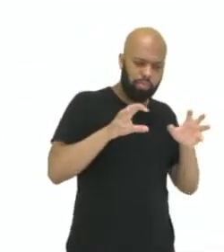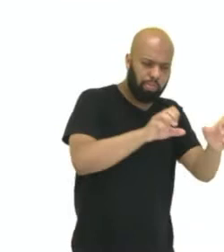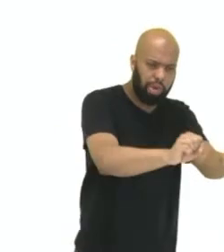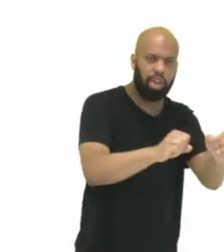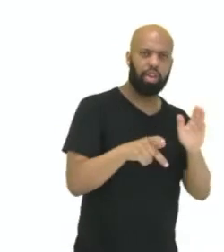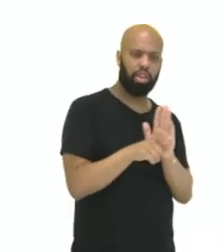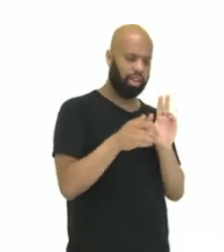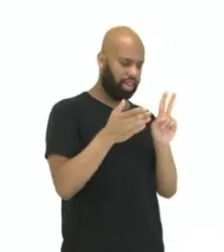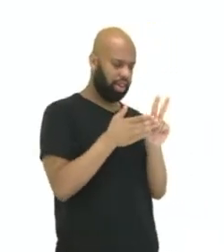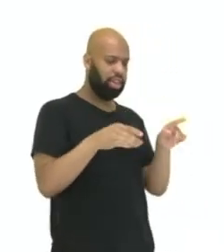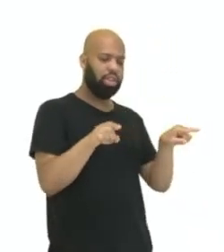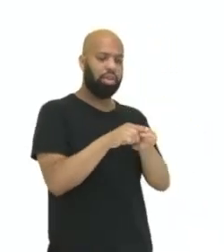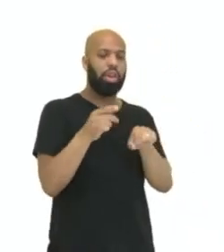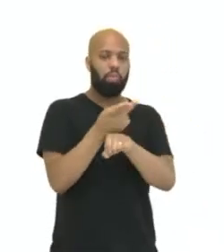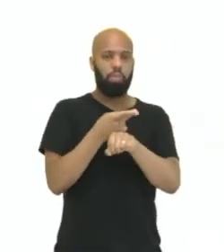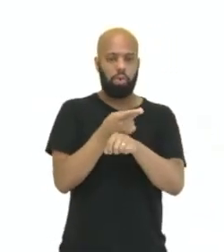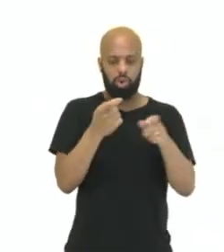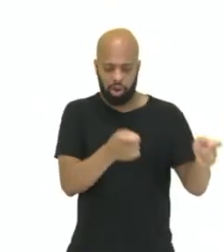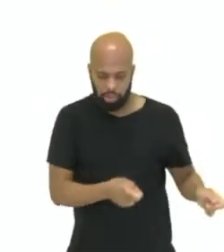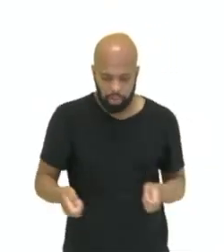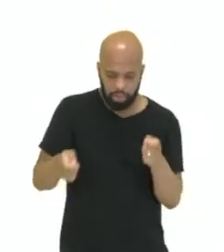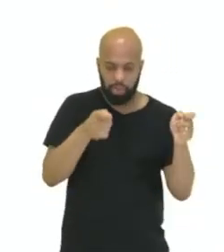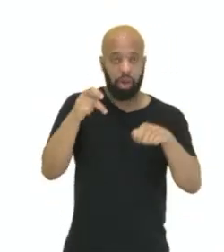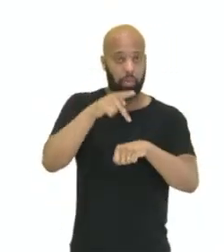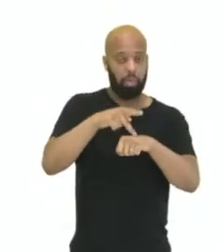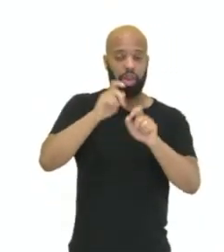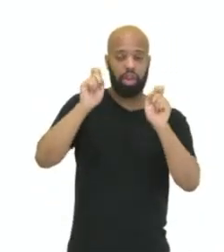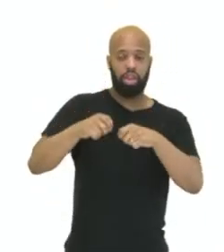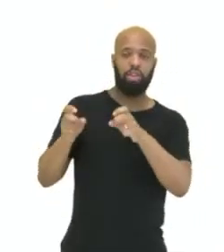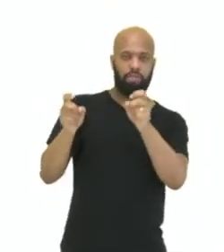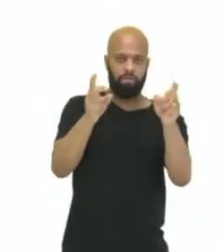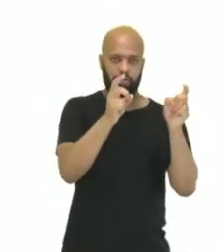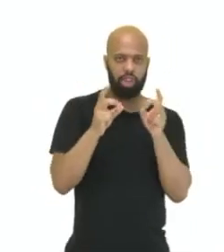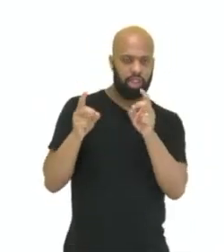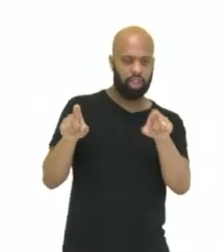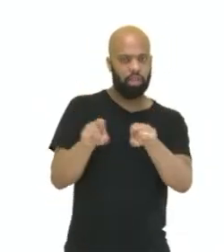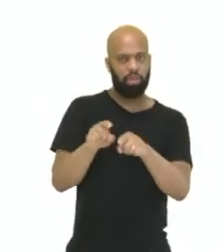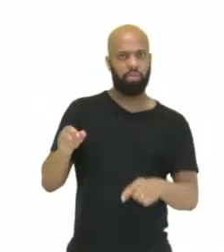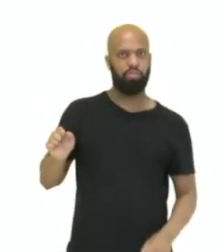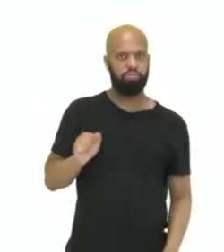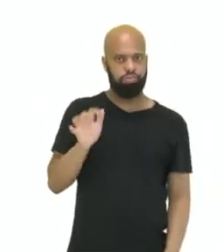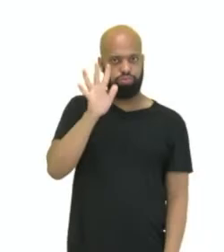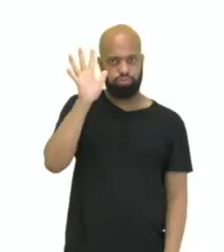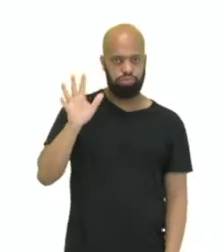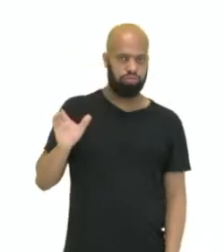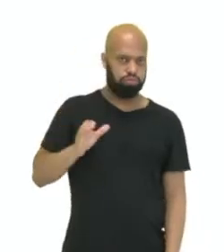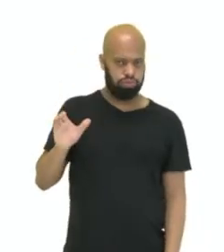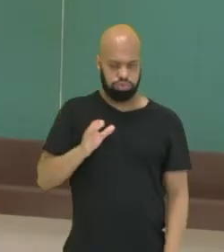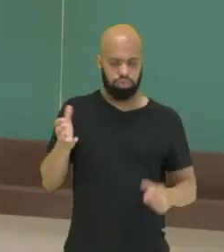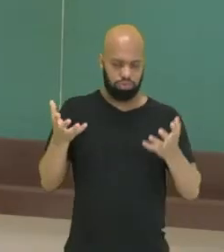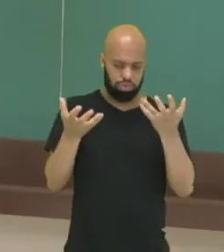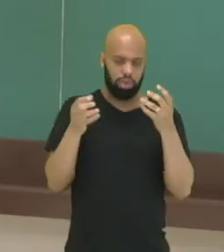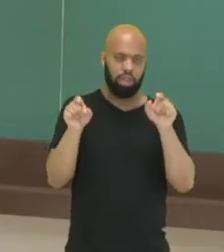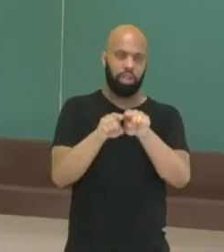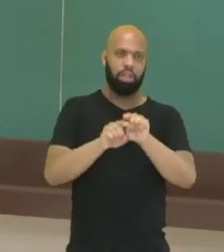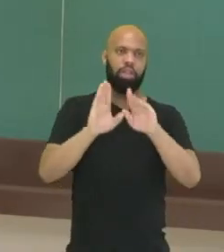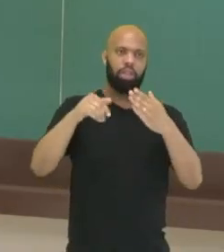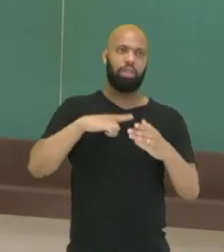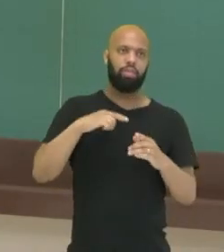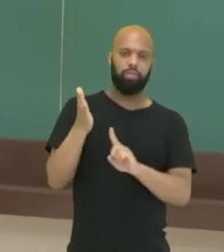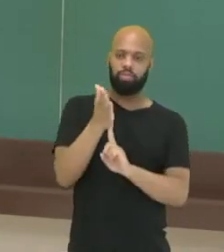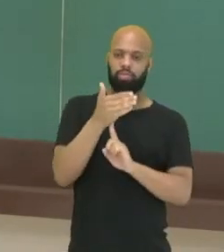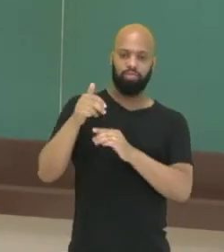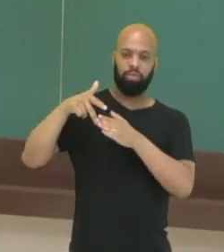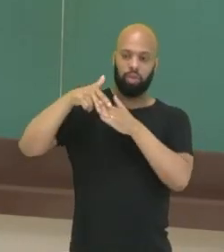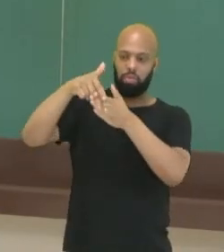e procurar pedras preciosas que pudessem ser exploradas ou outras riquezas que pudessem ser exploradas. Então as bandeiras também